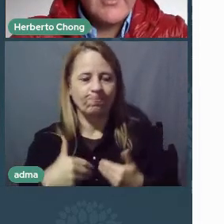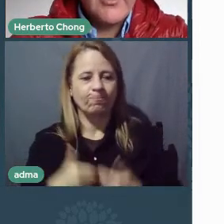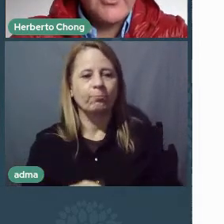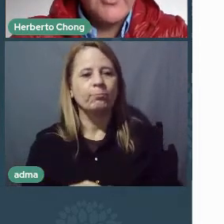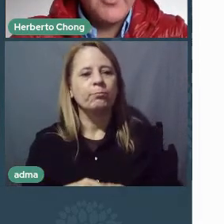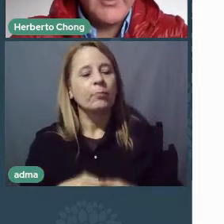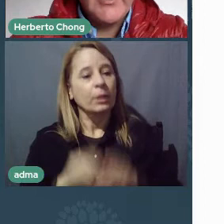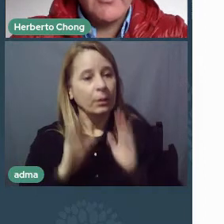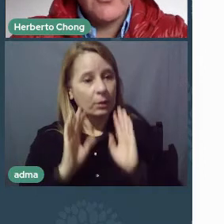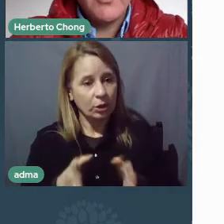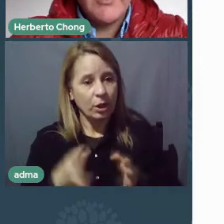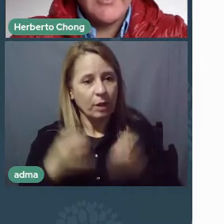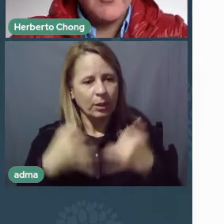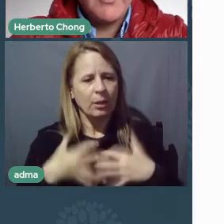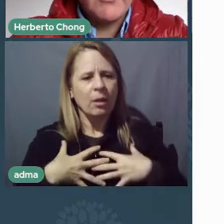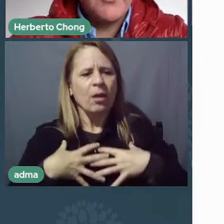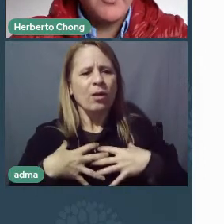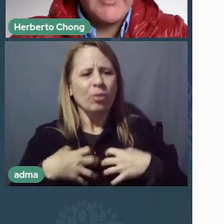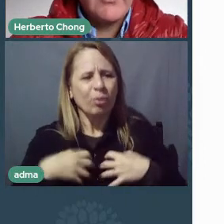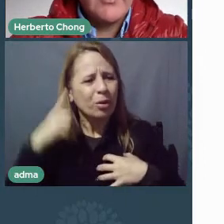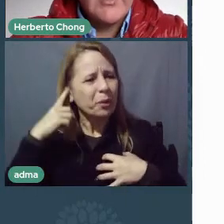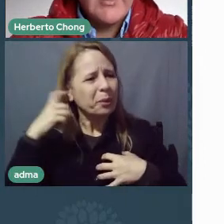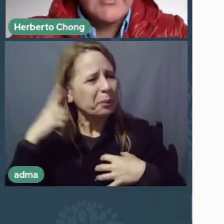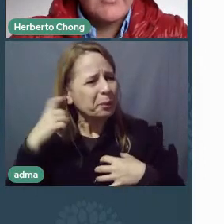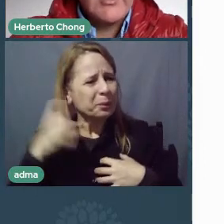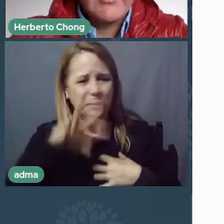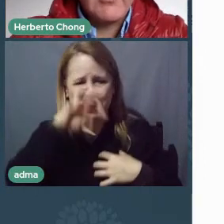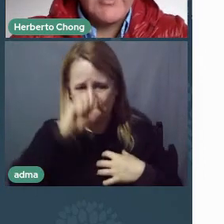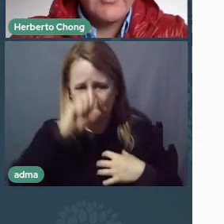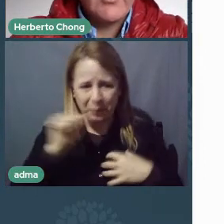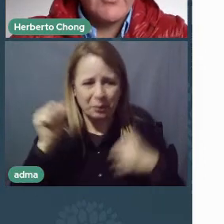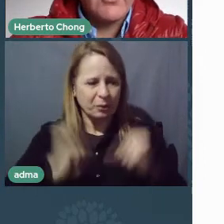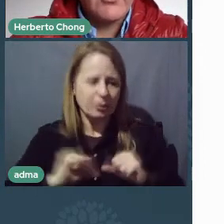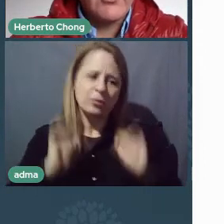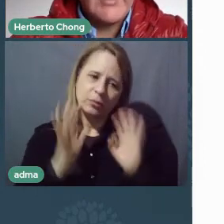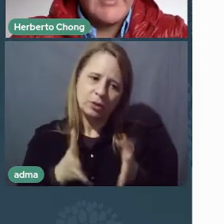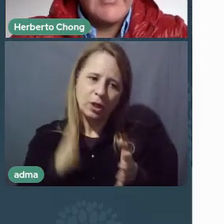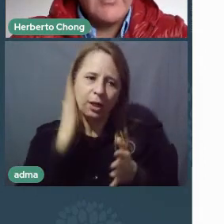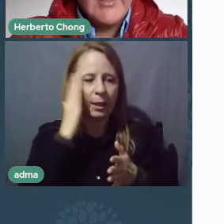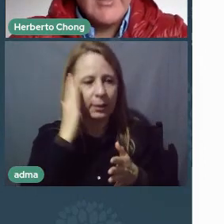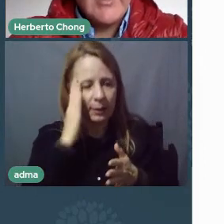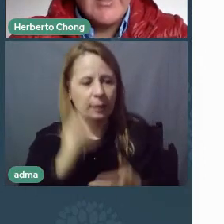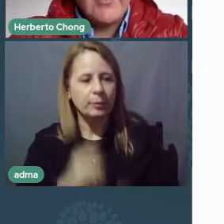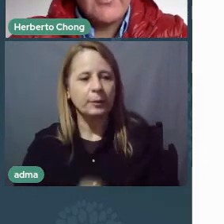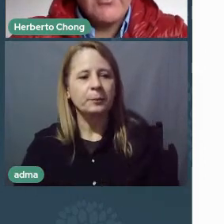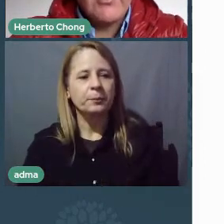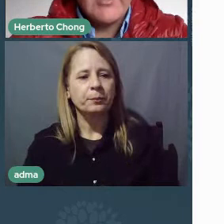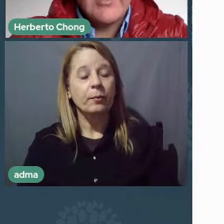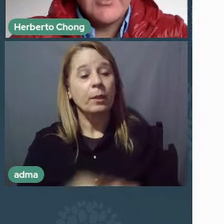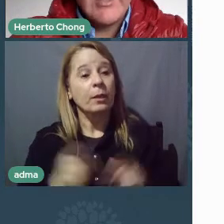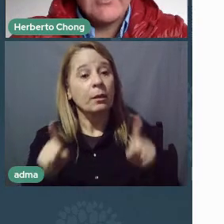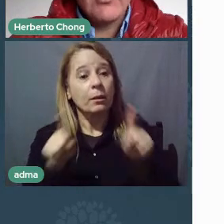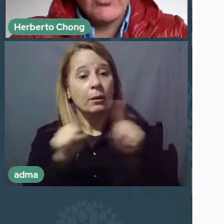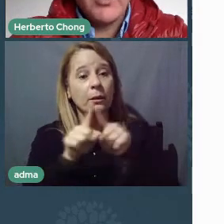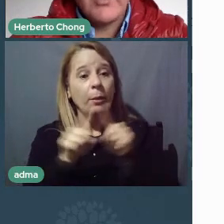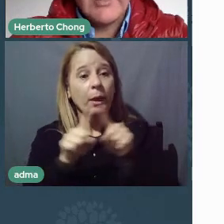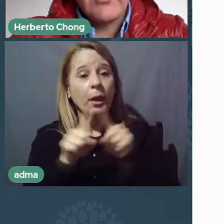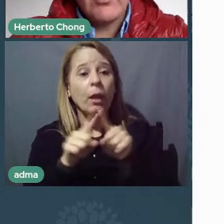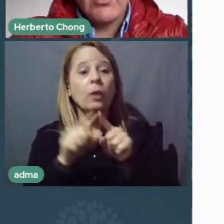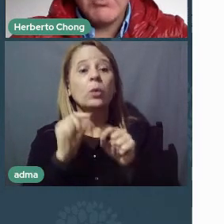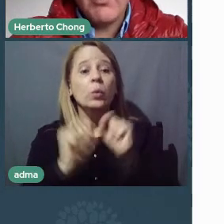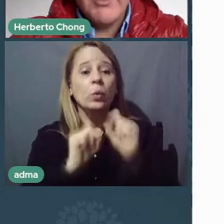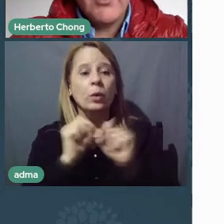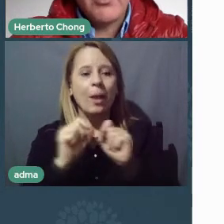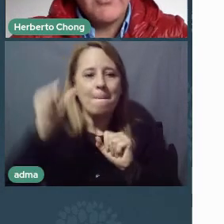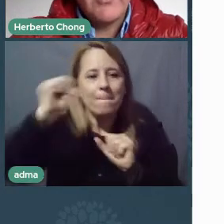né, de chio de peito, dispneia, aperto de peito, com essa variação de fluxo aéreo, e que eles são desencadeados ou